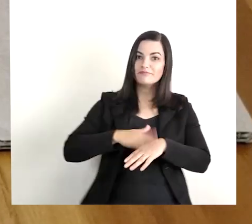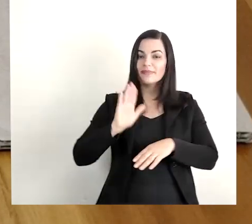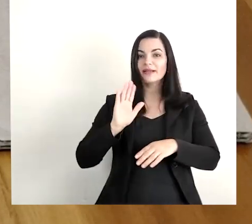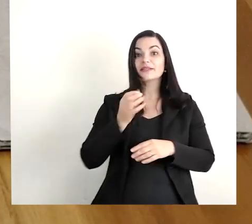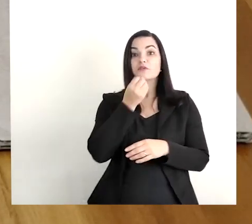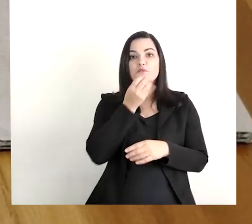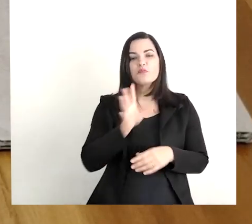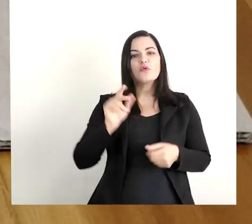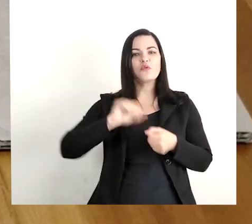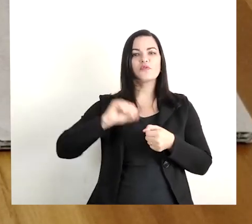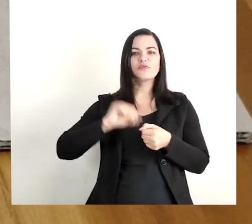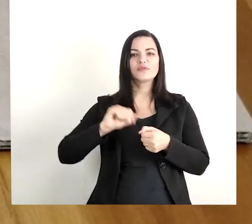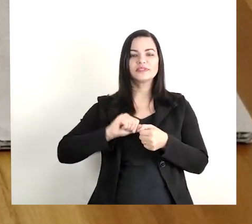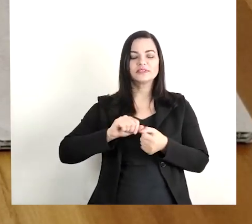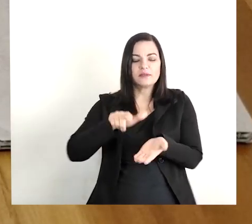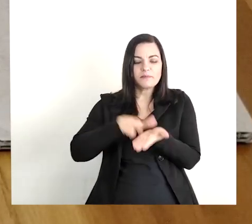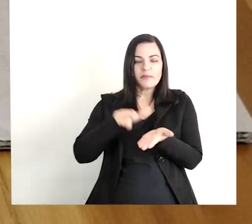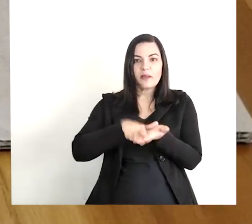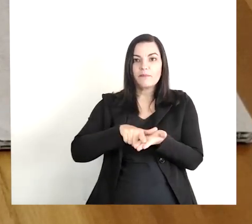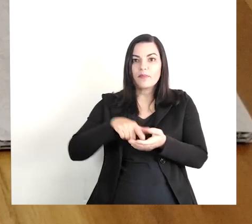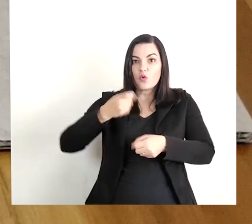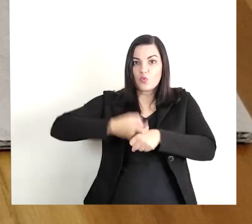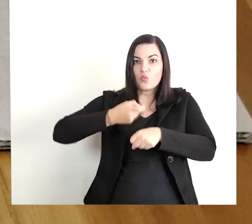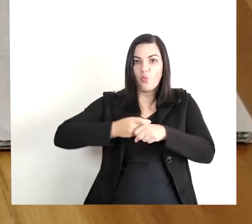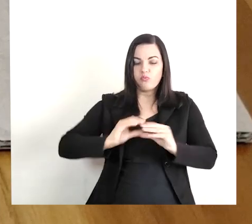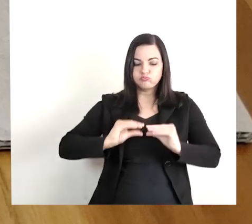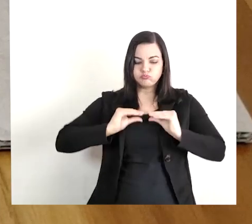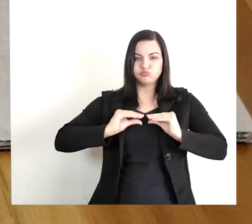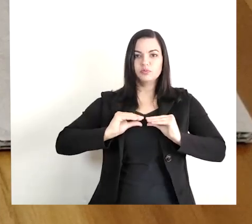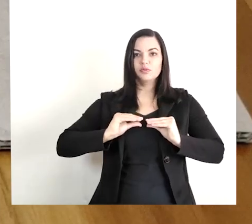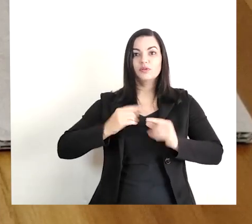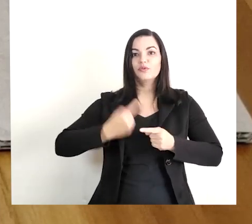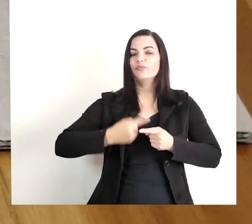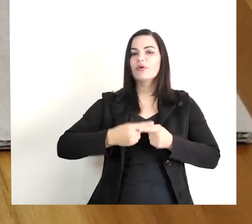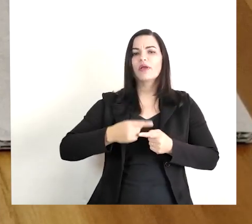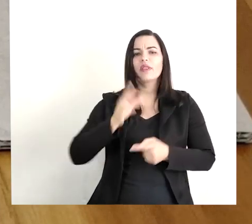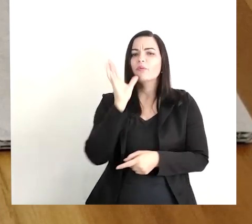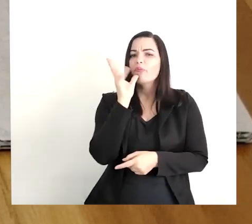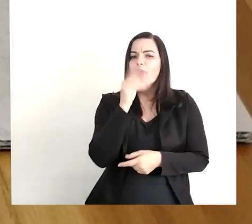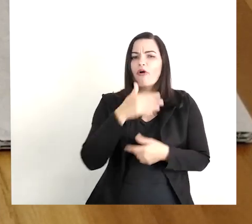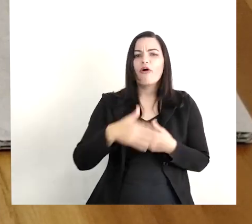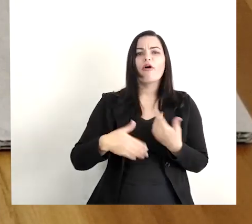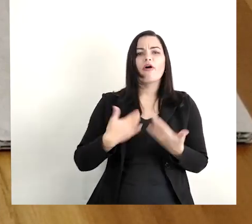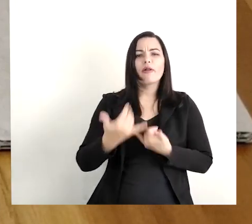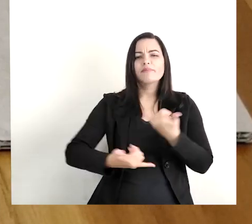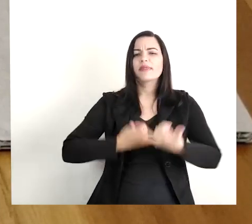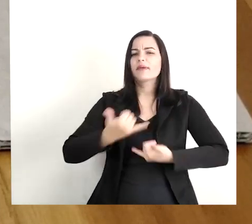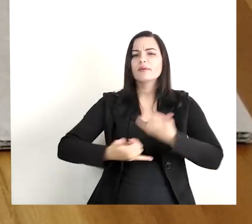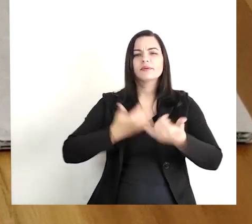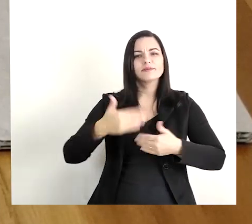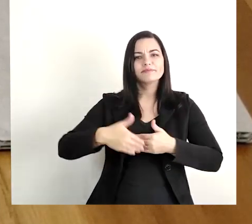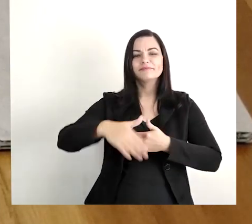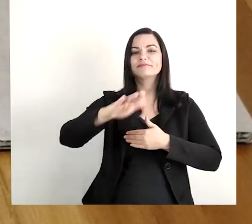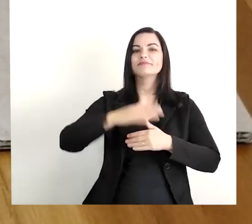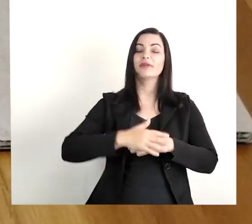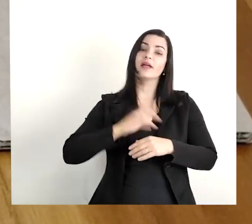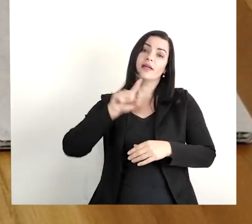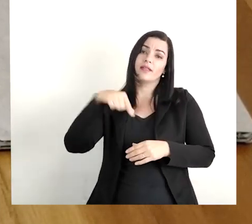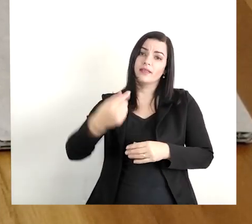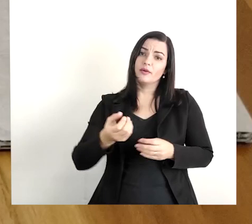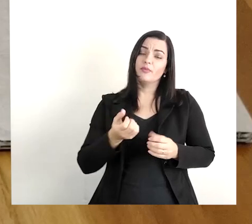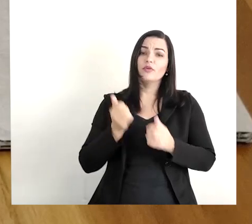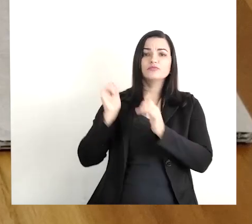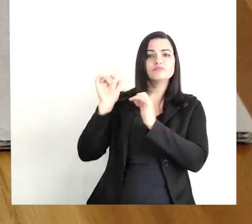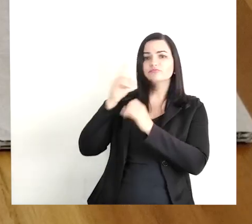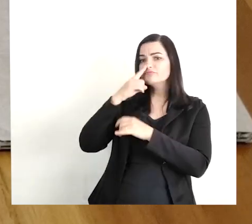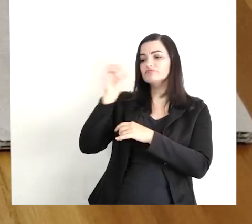ele dura várias e várias brincadeiras. E depois é só colocar na reciclagem quando o material já